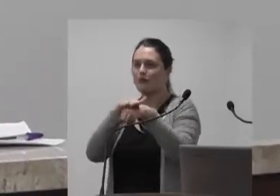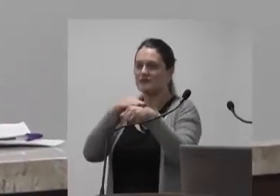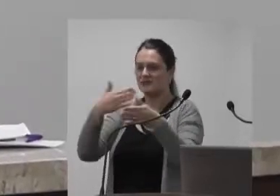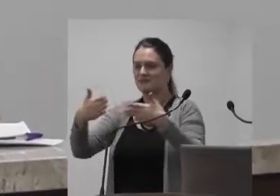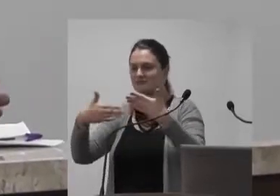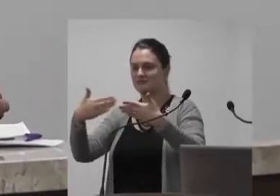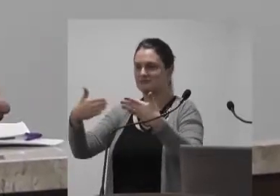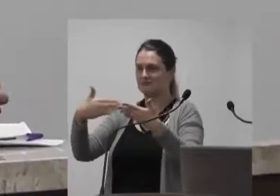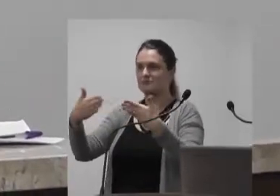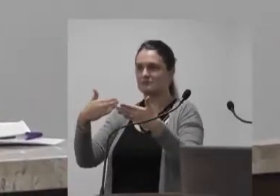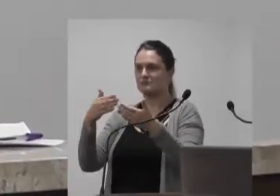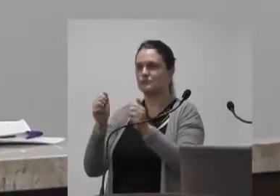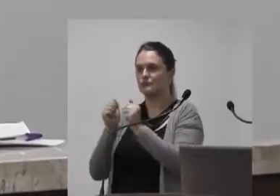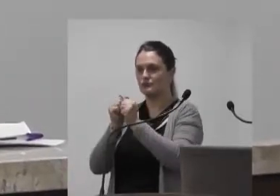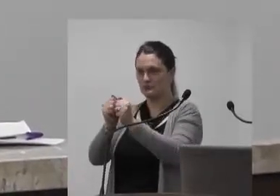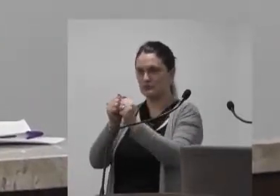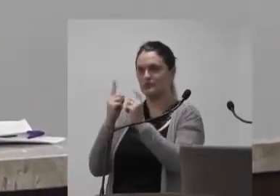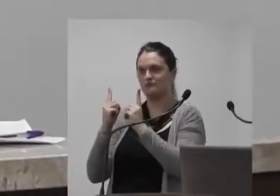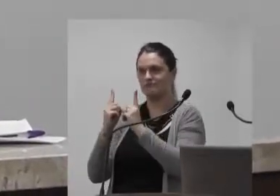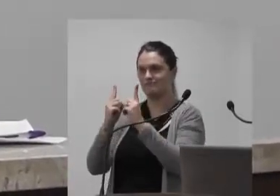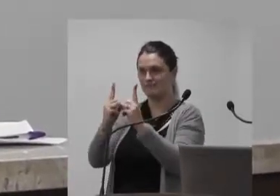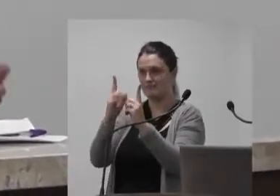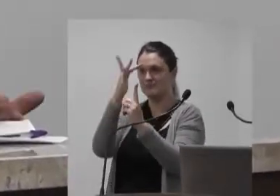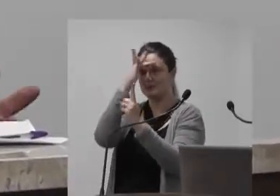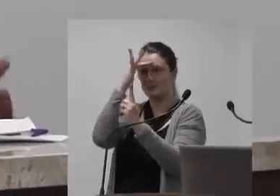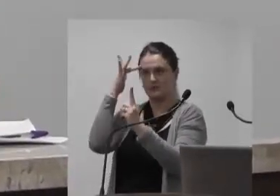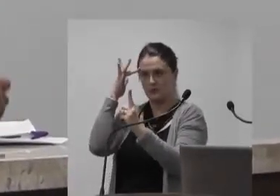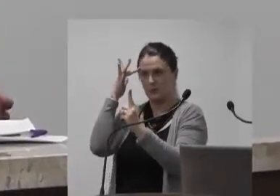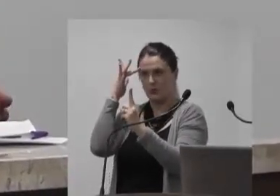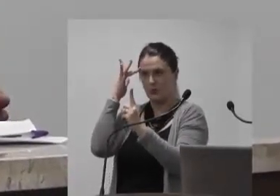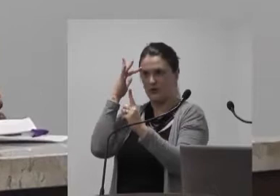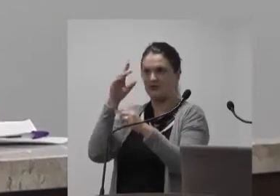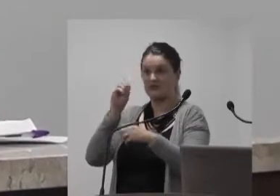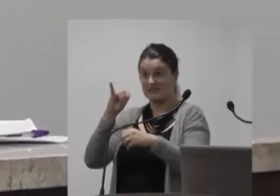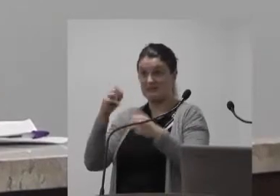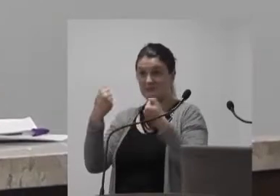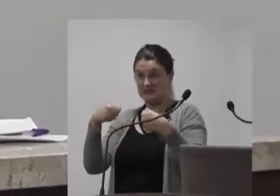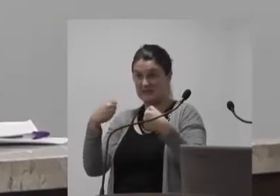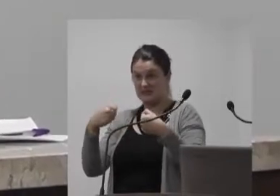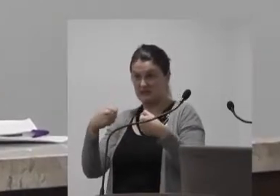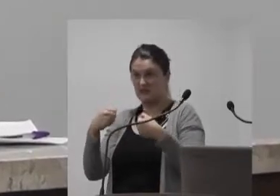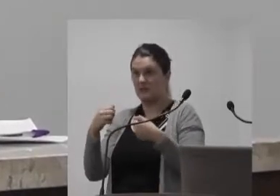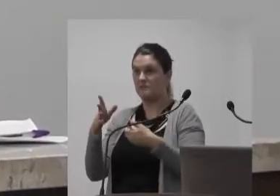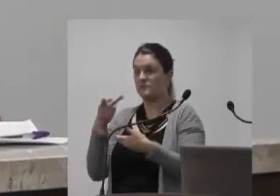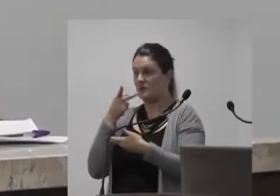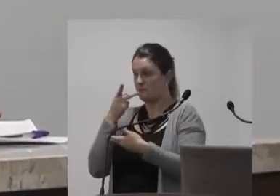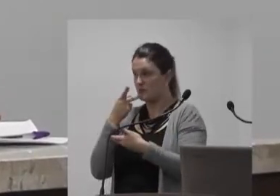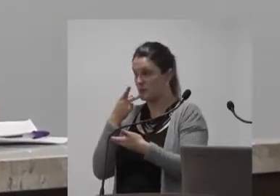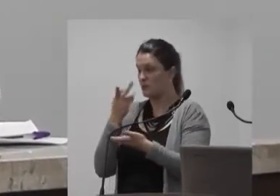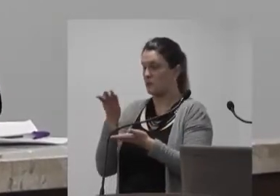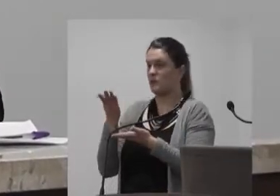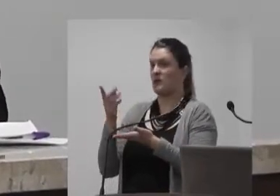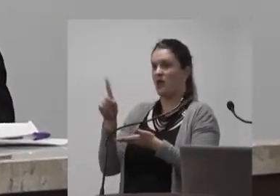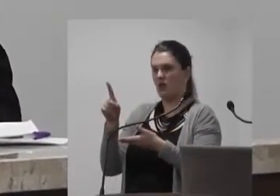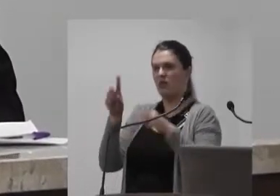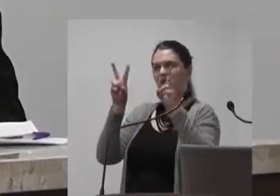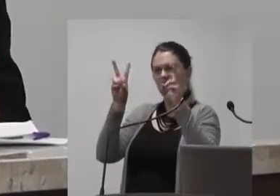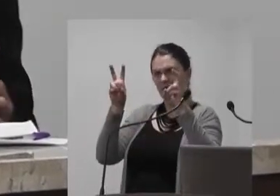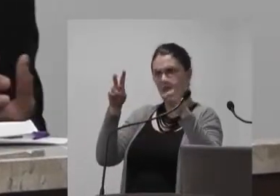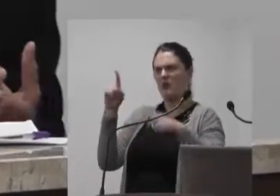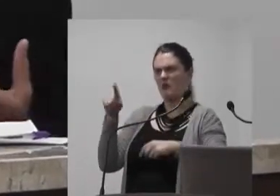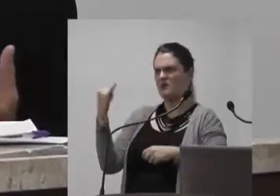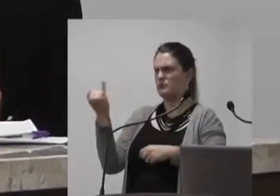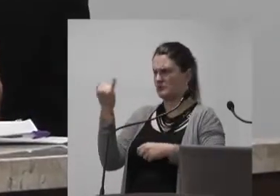da disponibilidade para acompanhar uma pessoa quando se fizesse necessário. Então, é um assunto